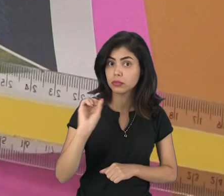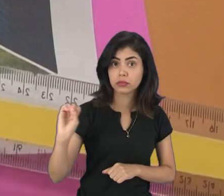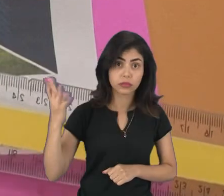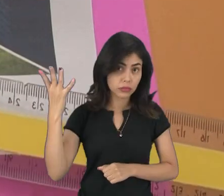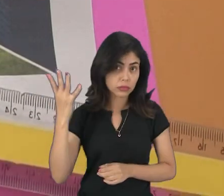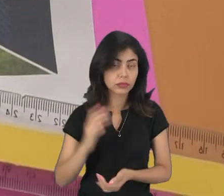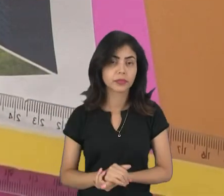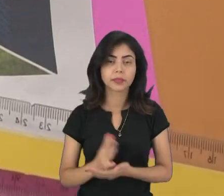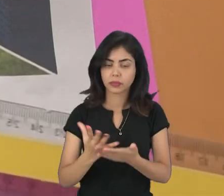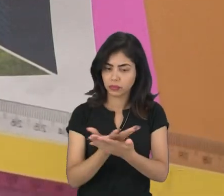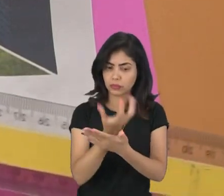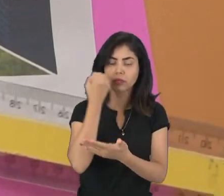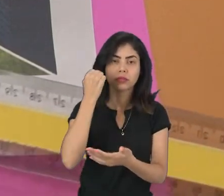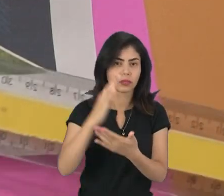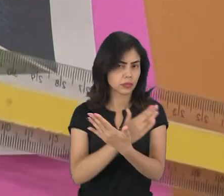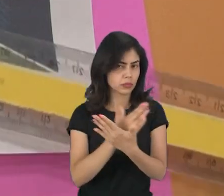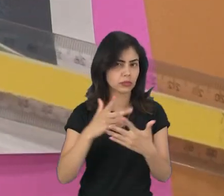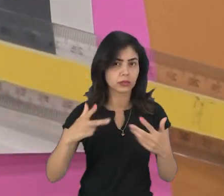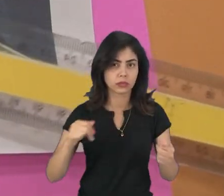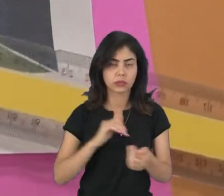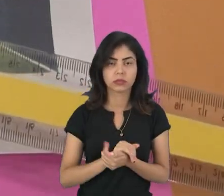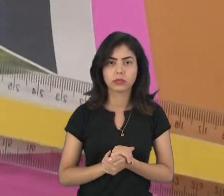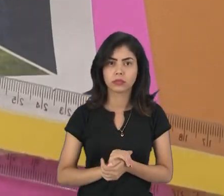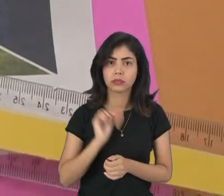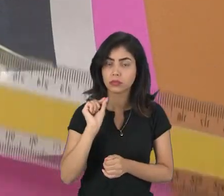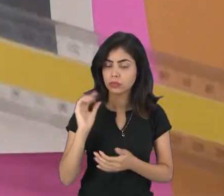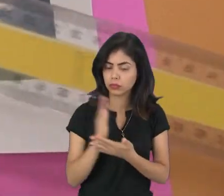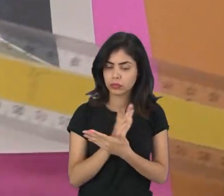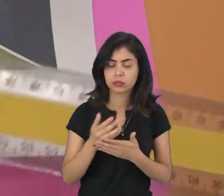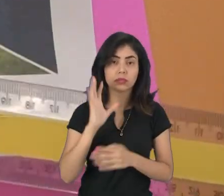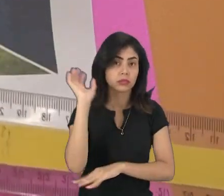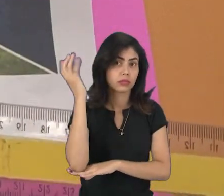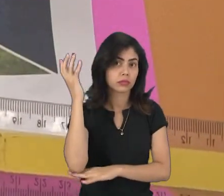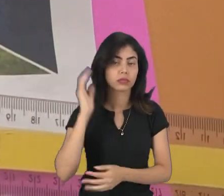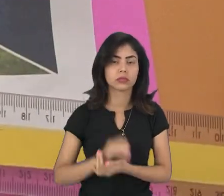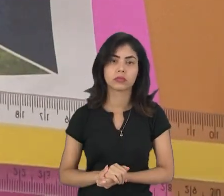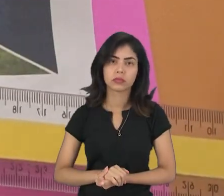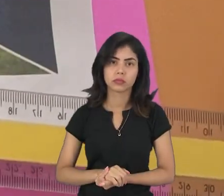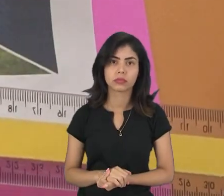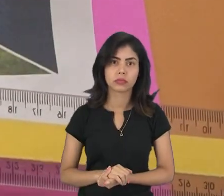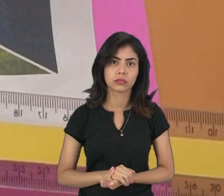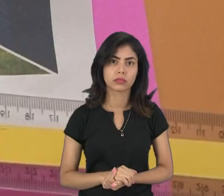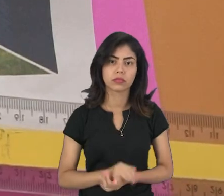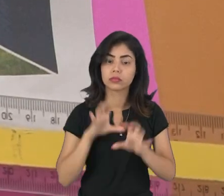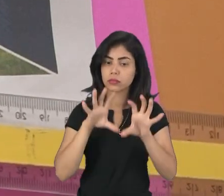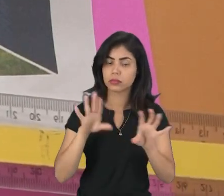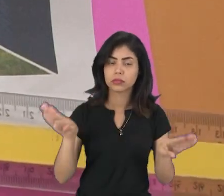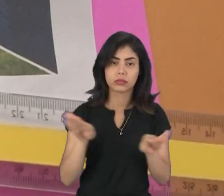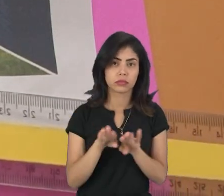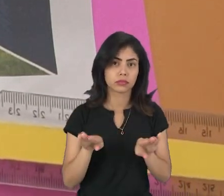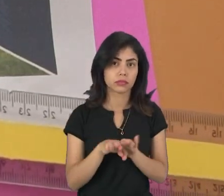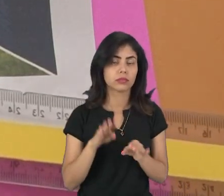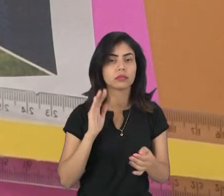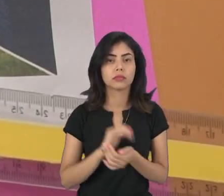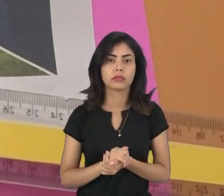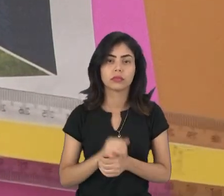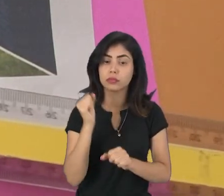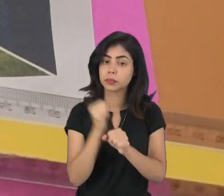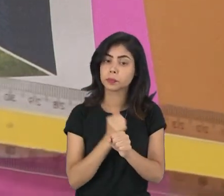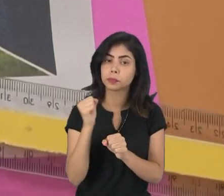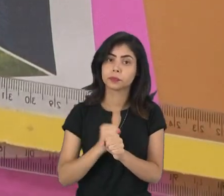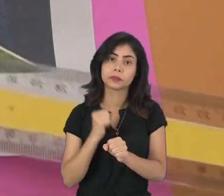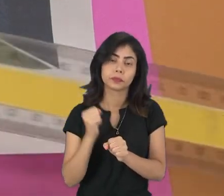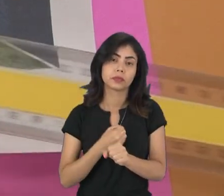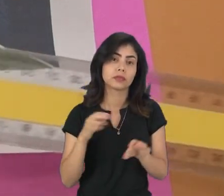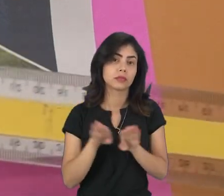A retirada de algo daqui, retirada de algumas árvores. Assim também como para construir